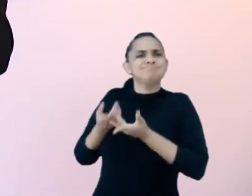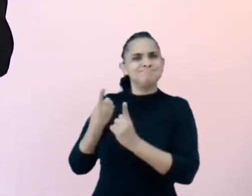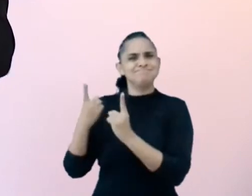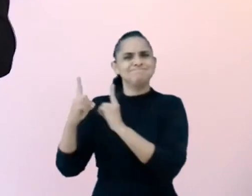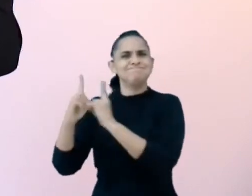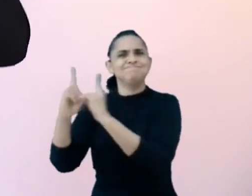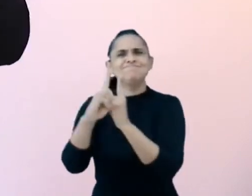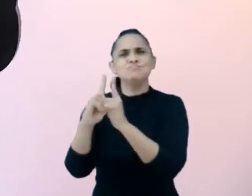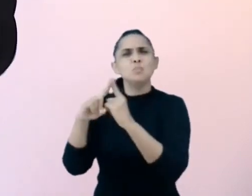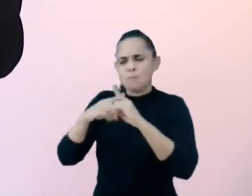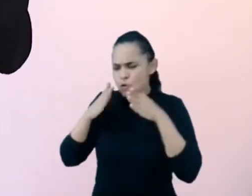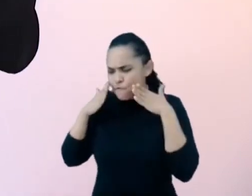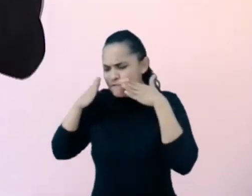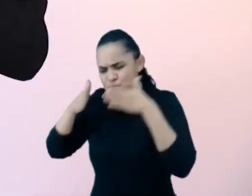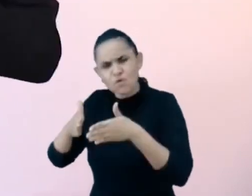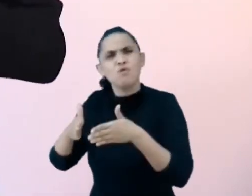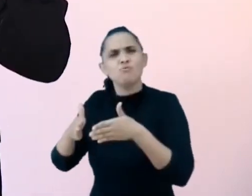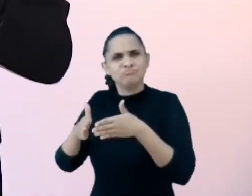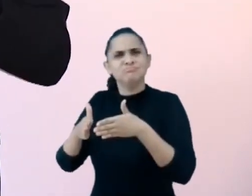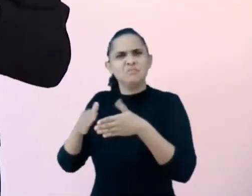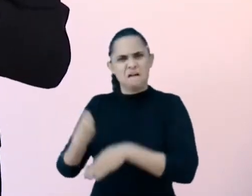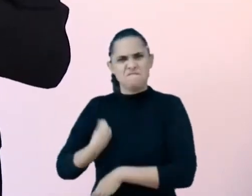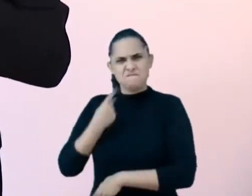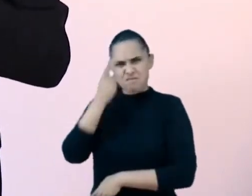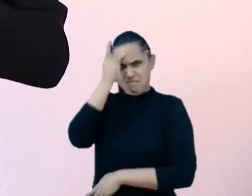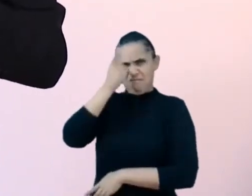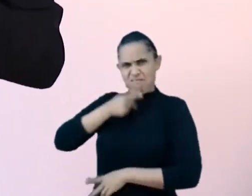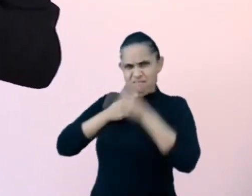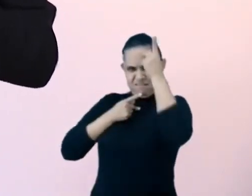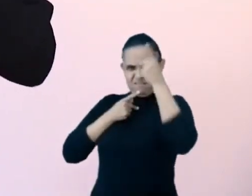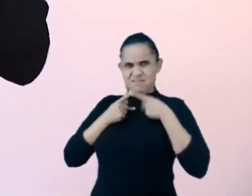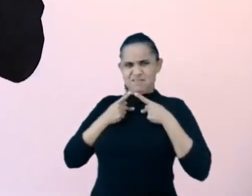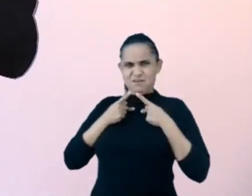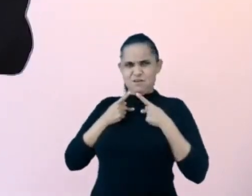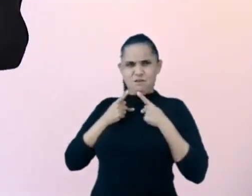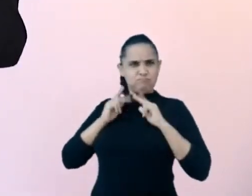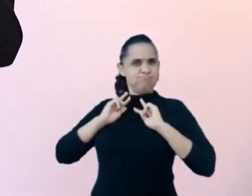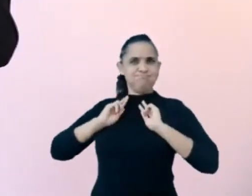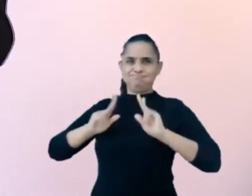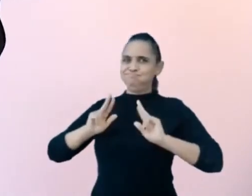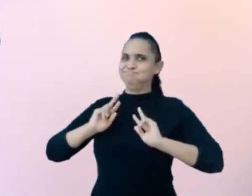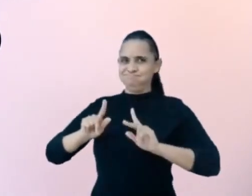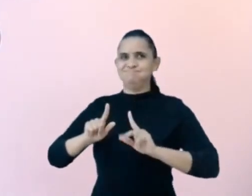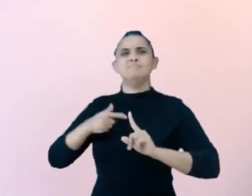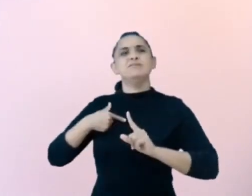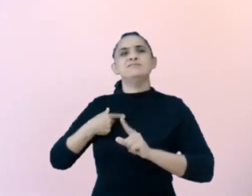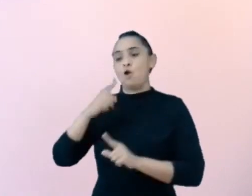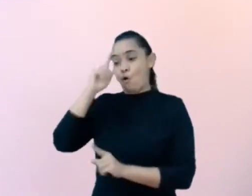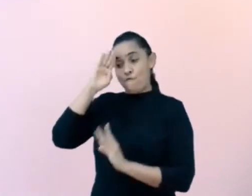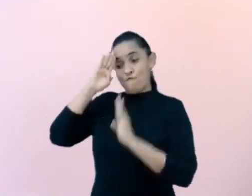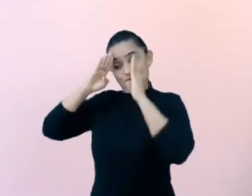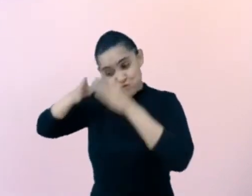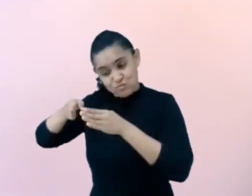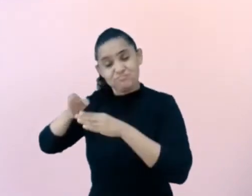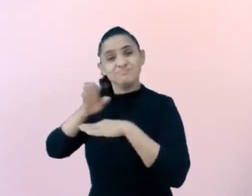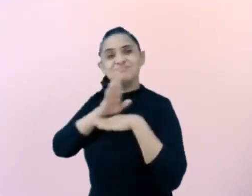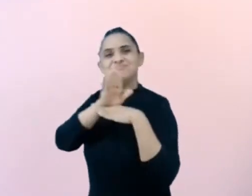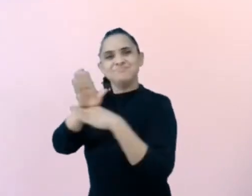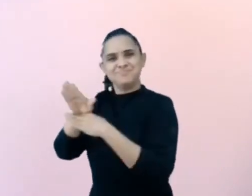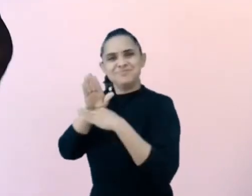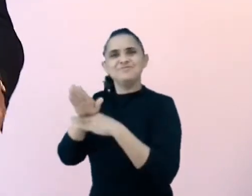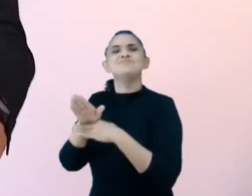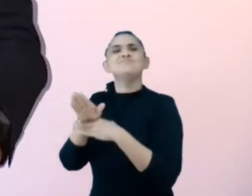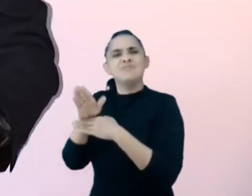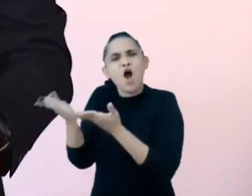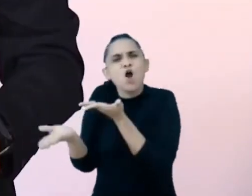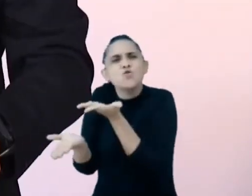vida deles nunca era a si mesmo, mas o foco de sua vida era o cuidado